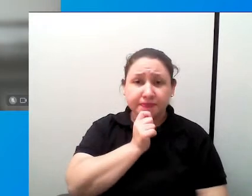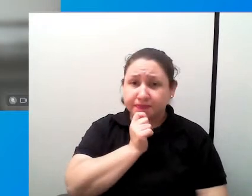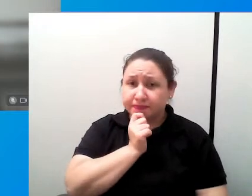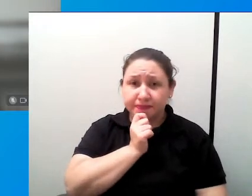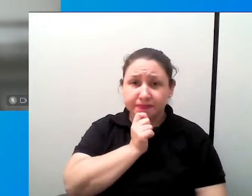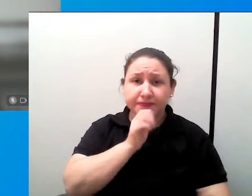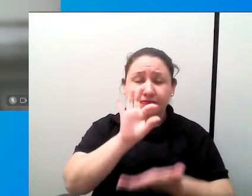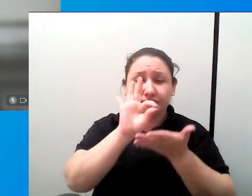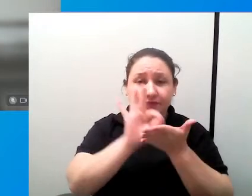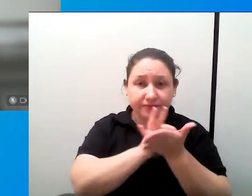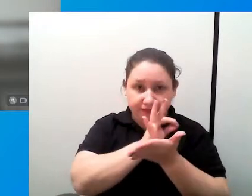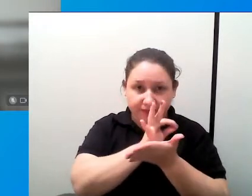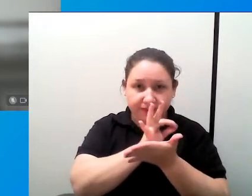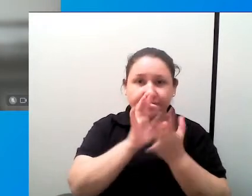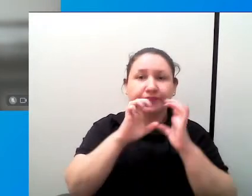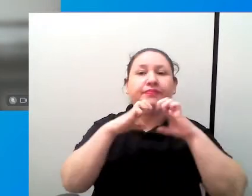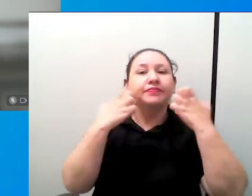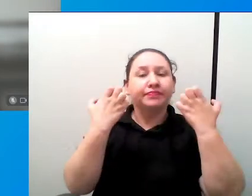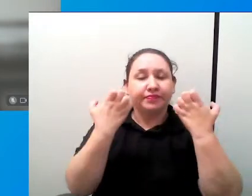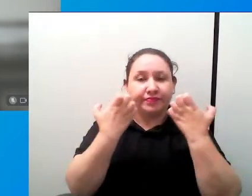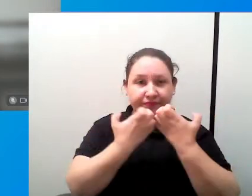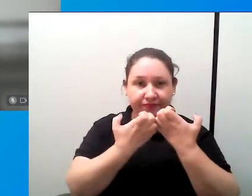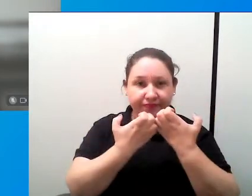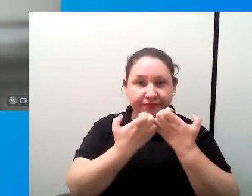a sua inscrição lá no site